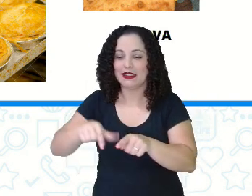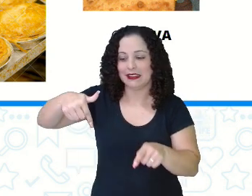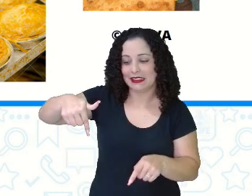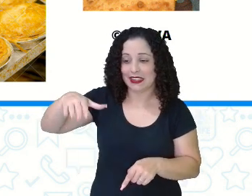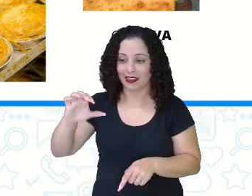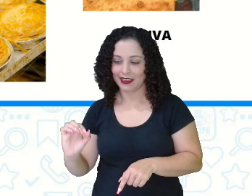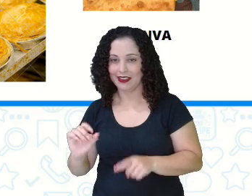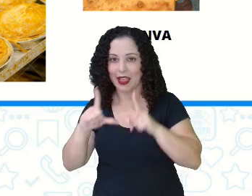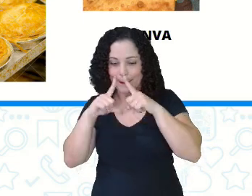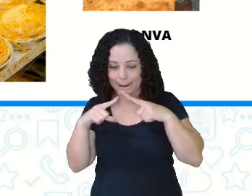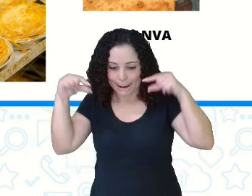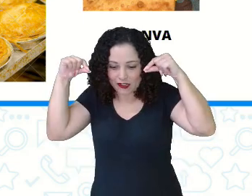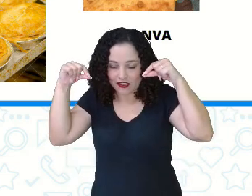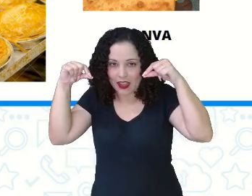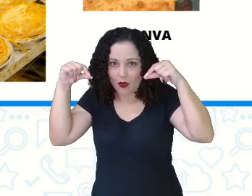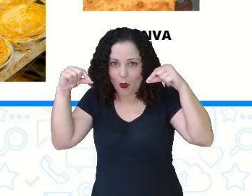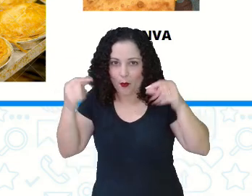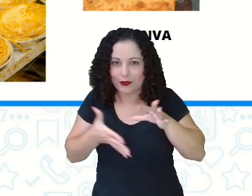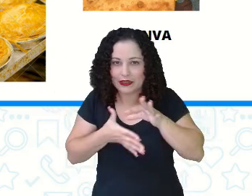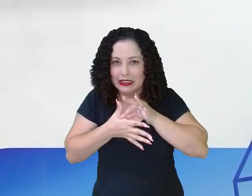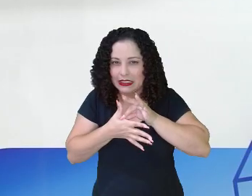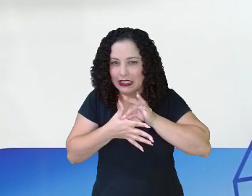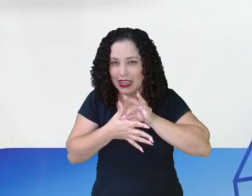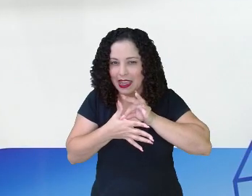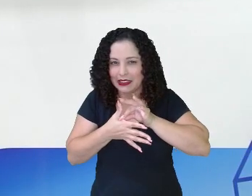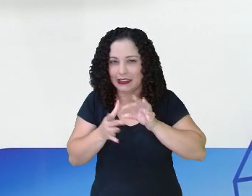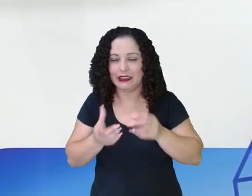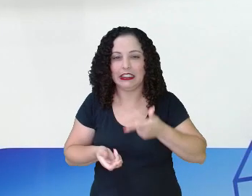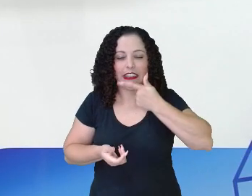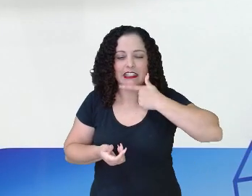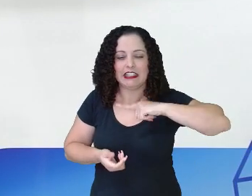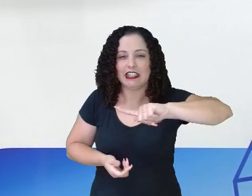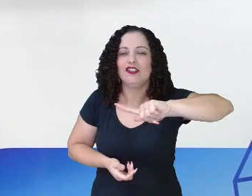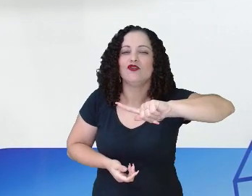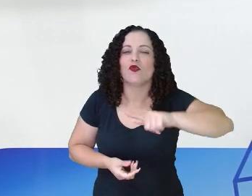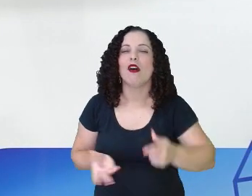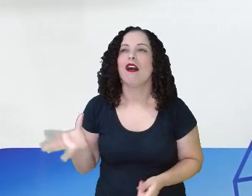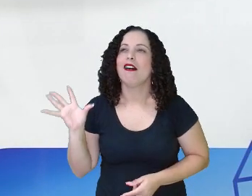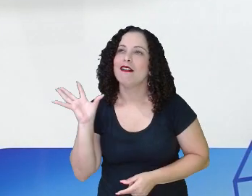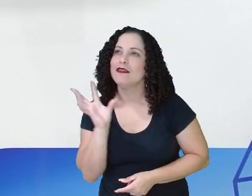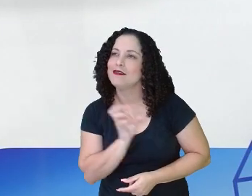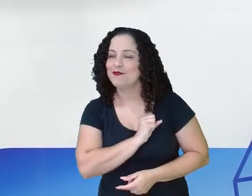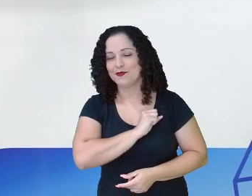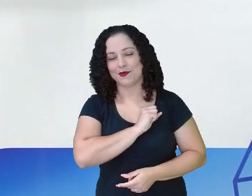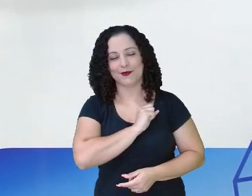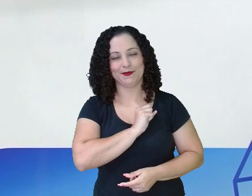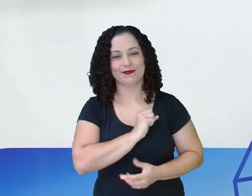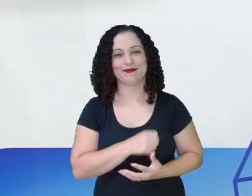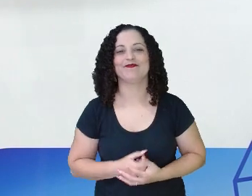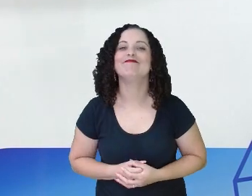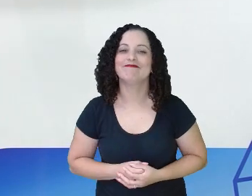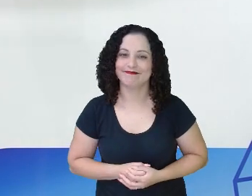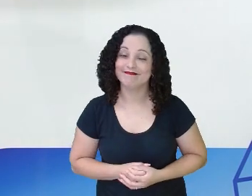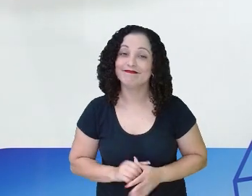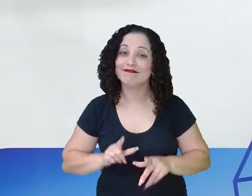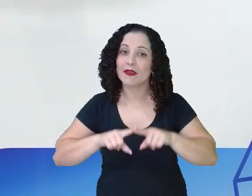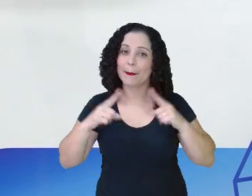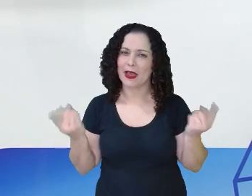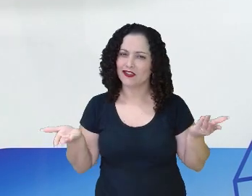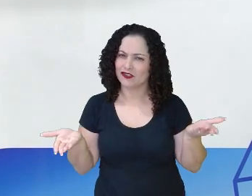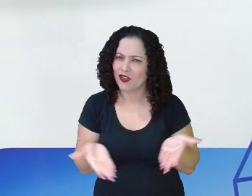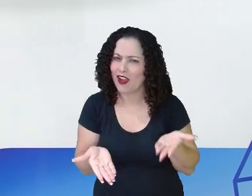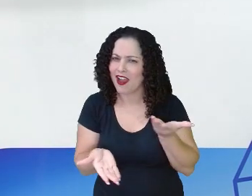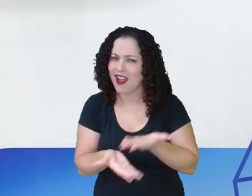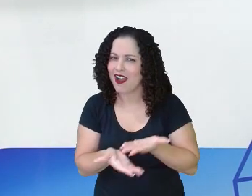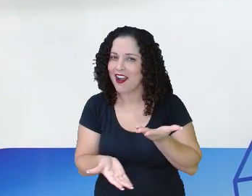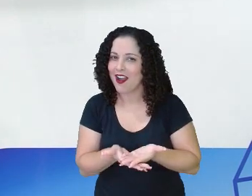70 pastéis, eita, de carne. Eita, carne e queijo, né? Você gosta? Eu amo. Professora, mas a aula é de